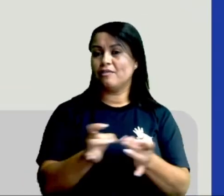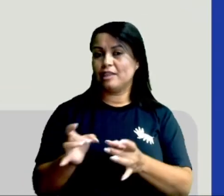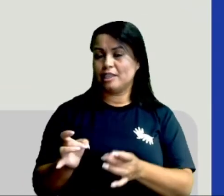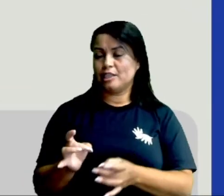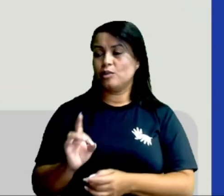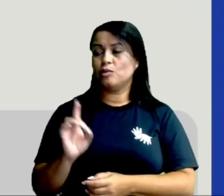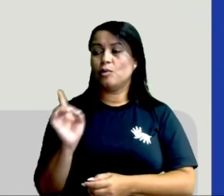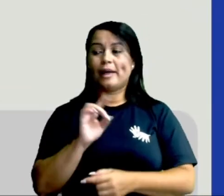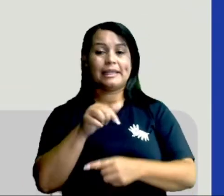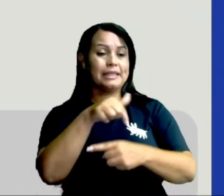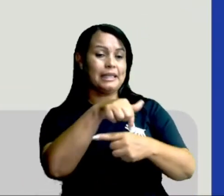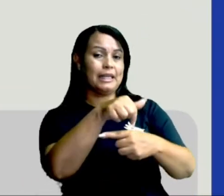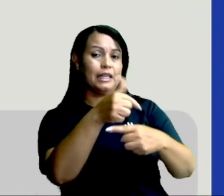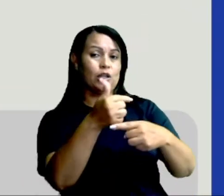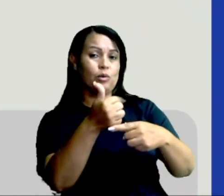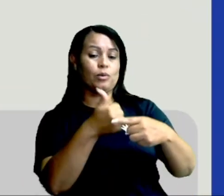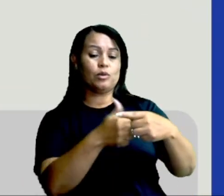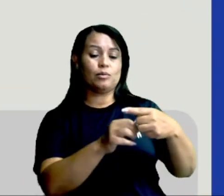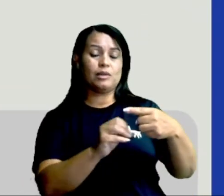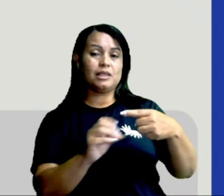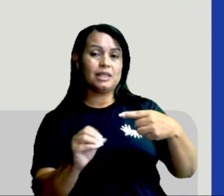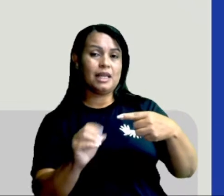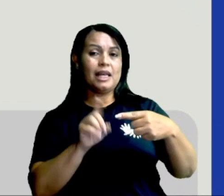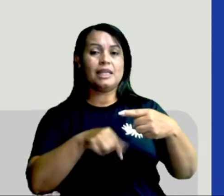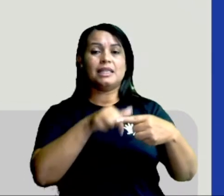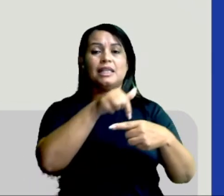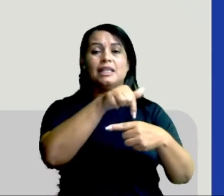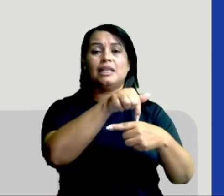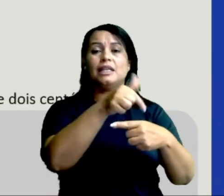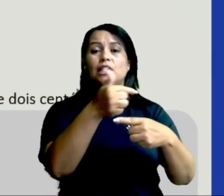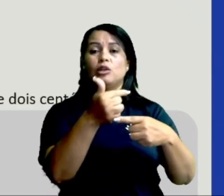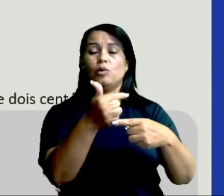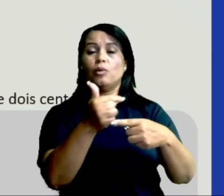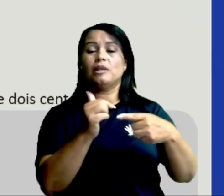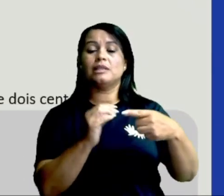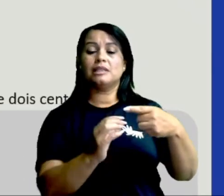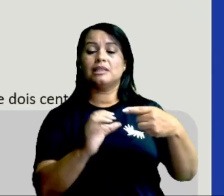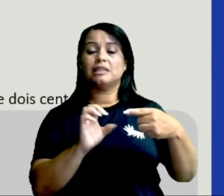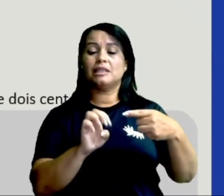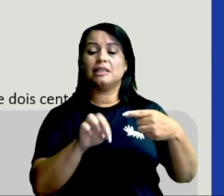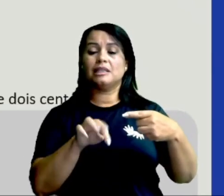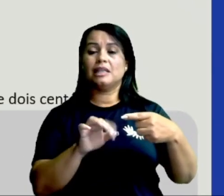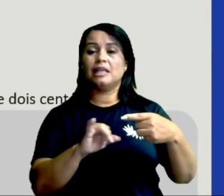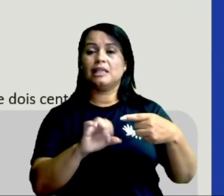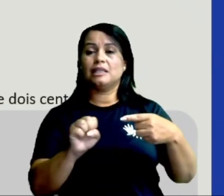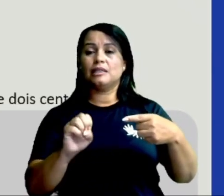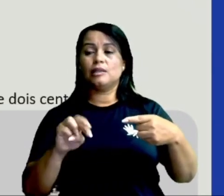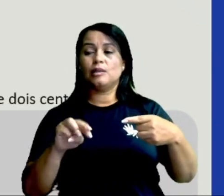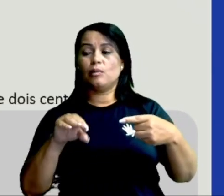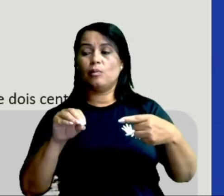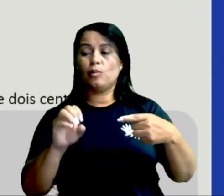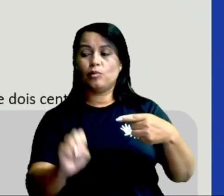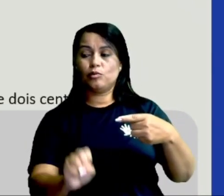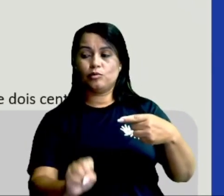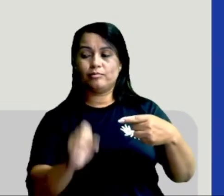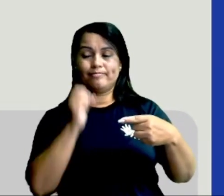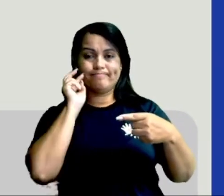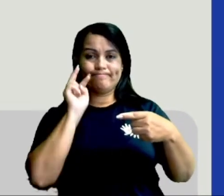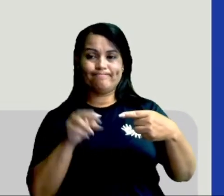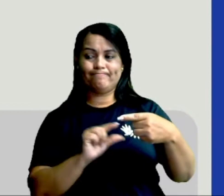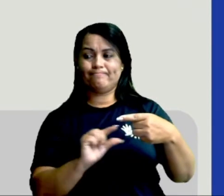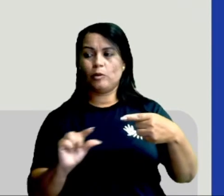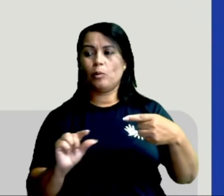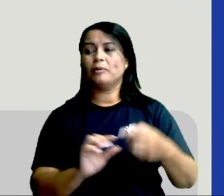não é 72 sobre 100, é 72 centésimos. Olha ali embaixo, 72